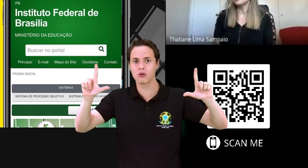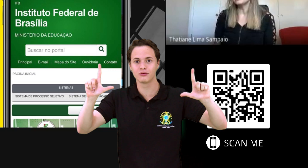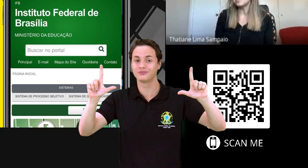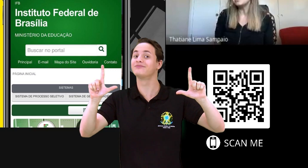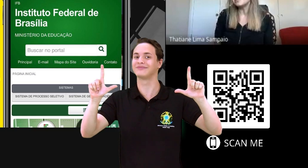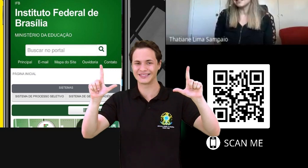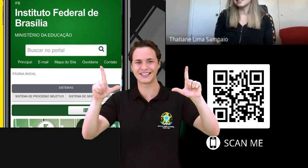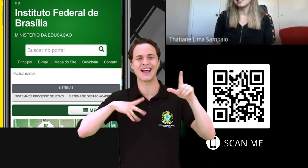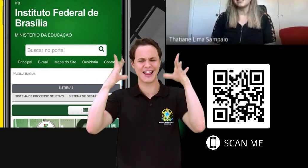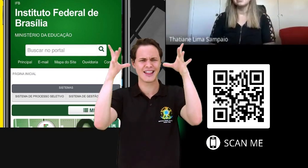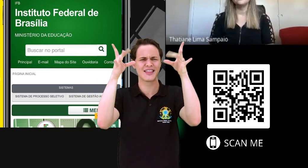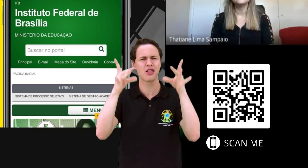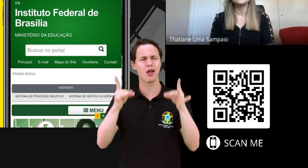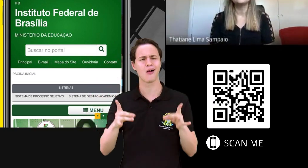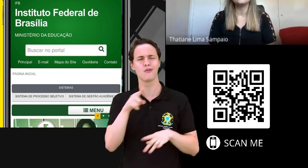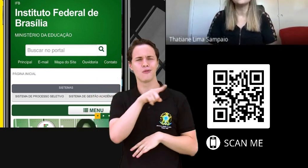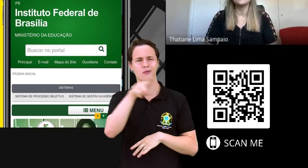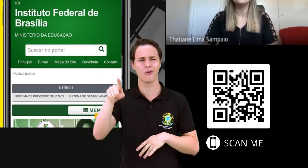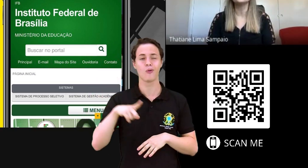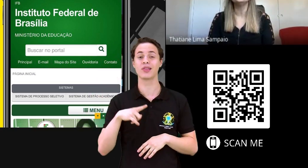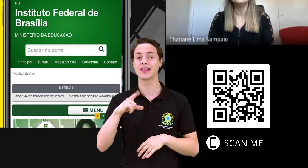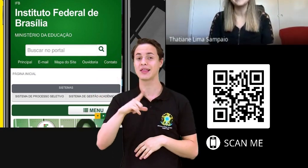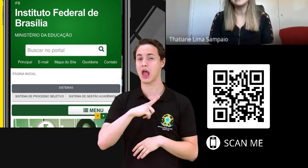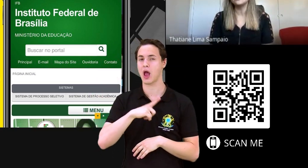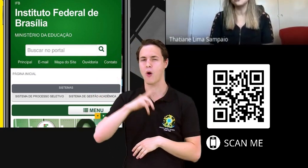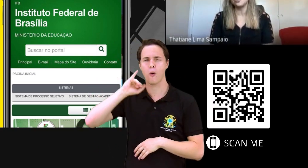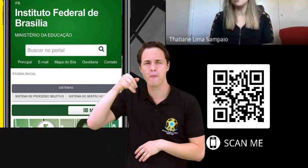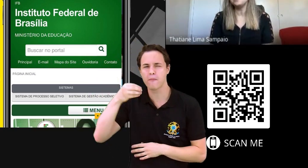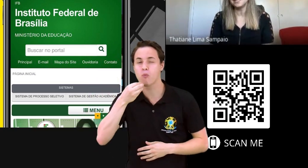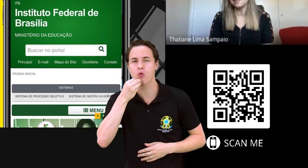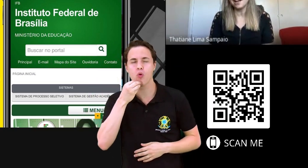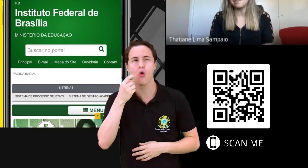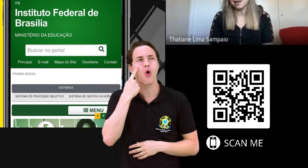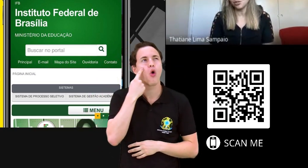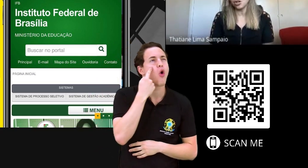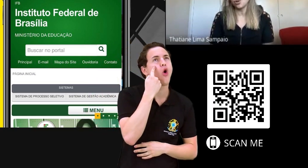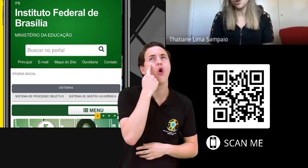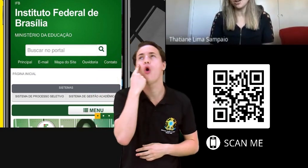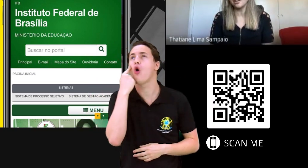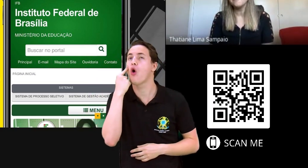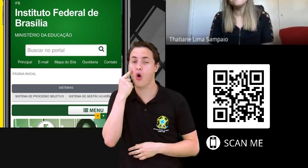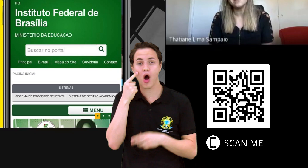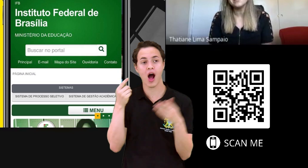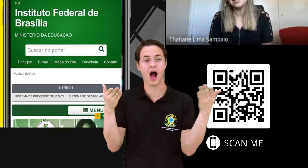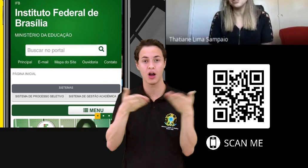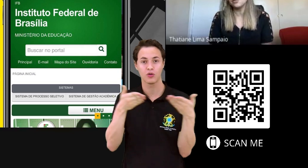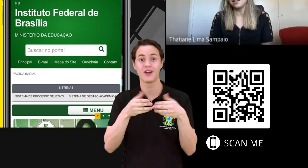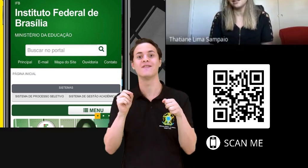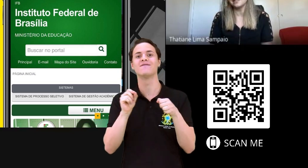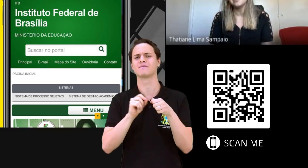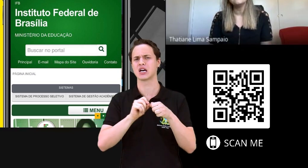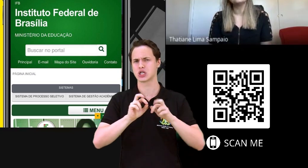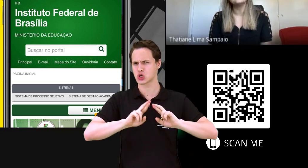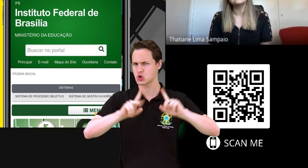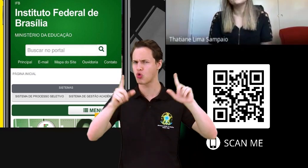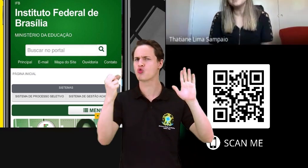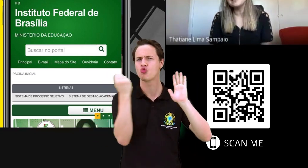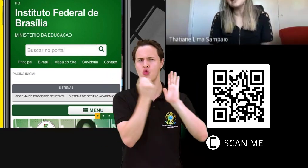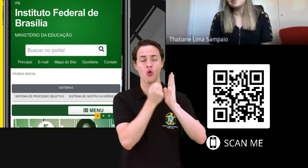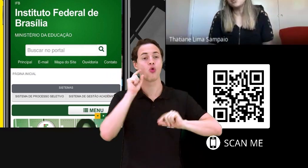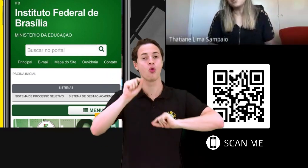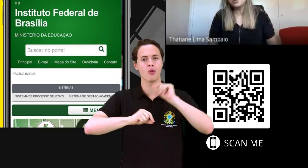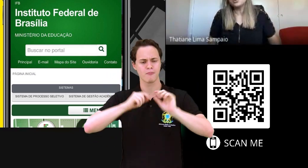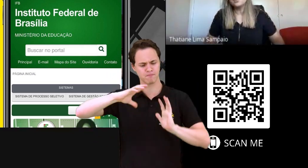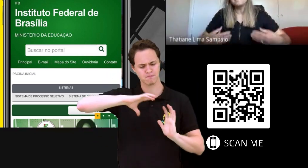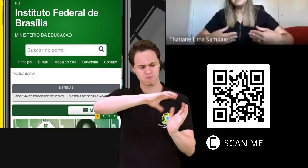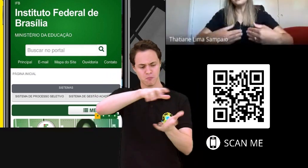Os detalhes que vocês vão ter oportunidade de observar a partir de agora fazem a diferença. Fazem a diferença